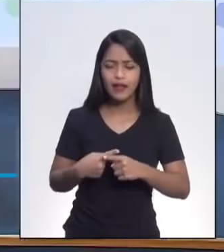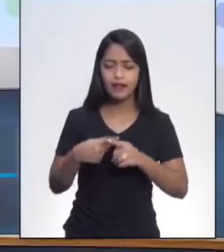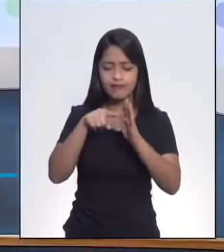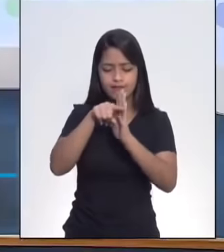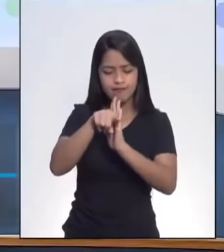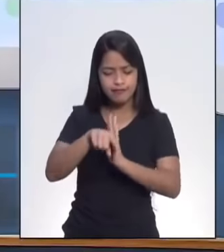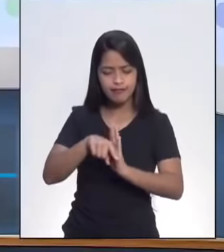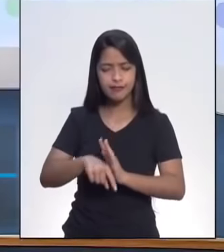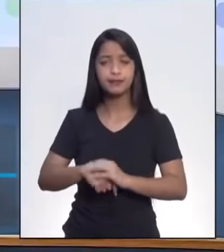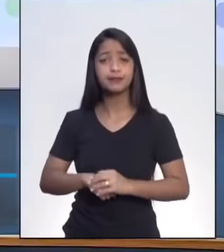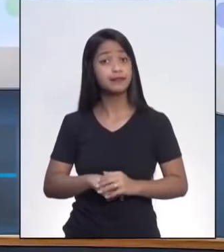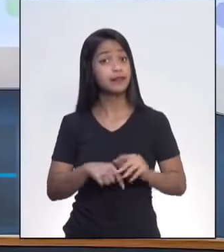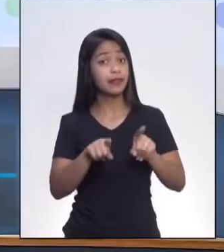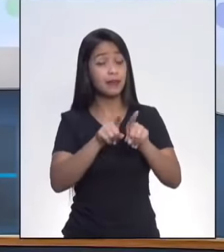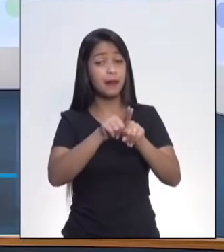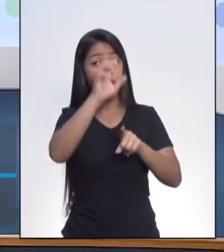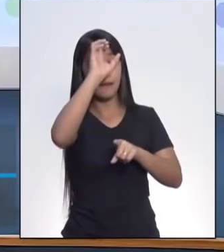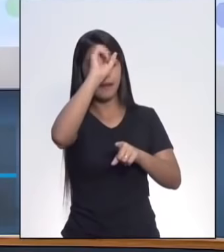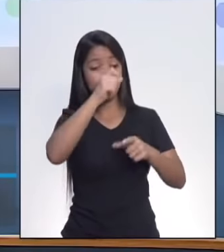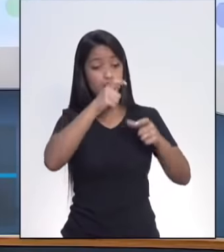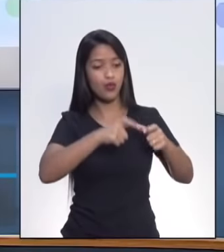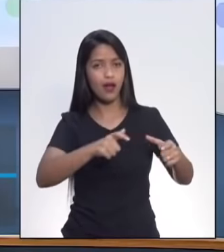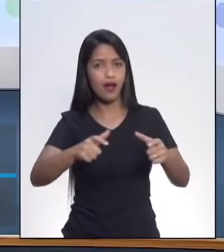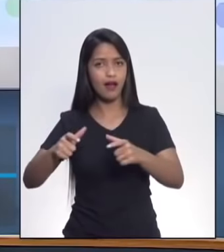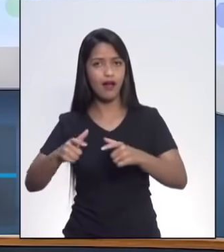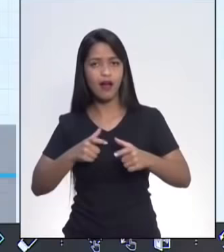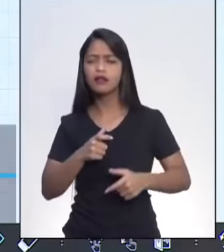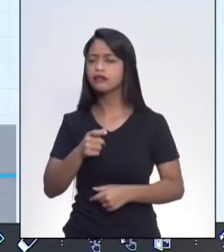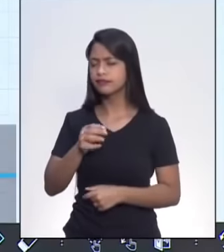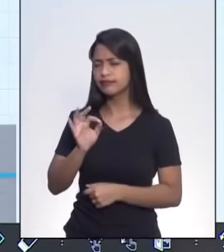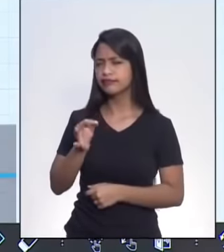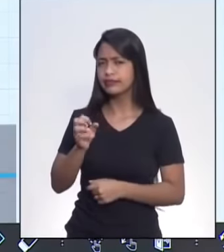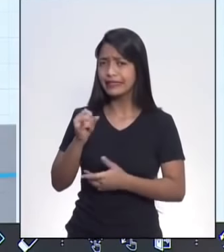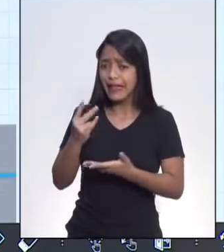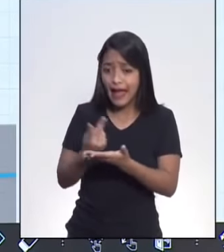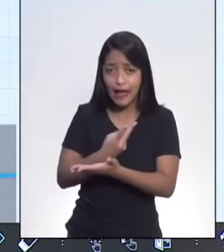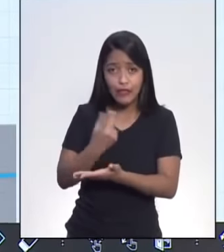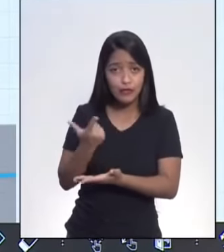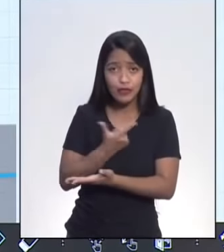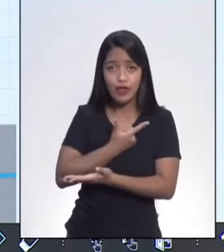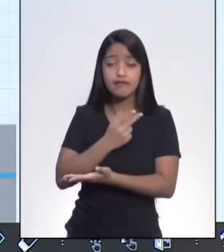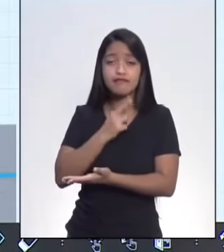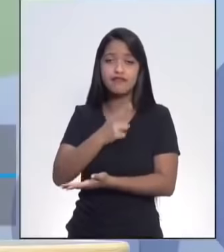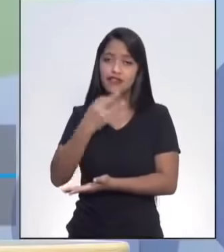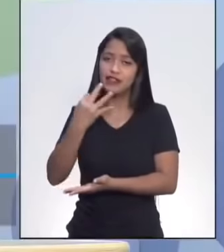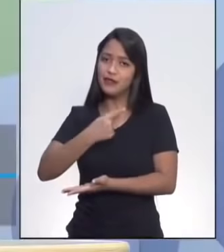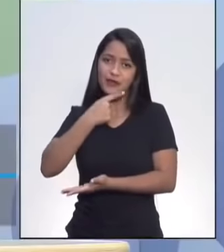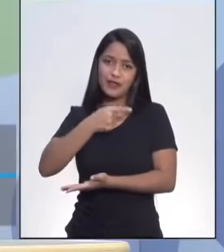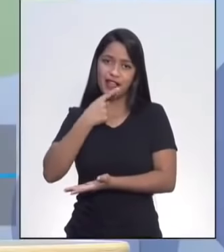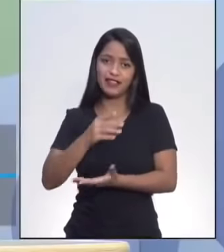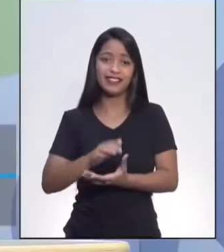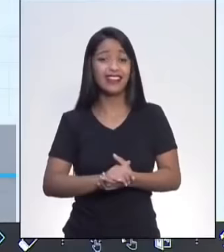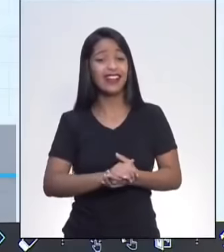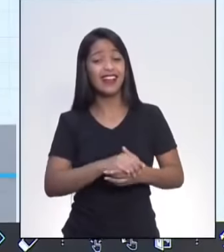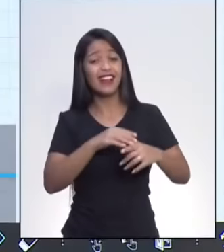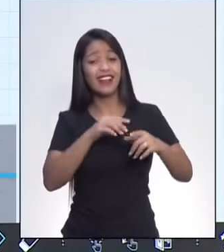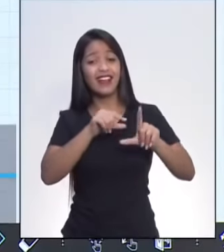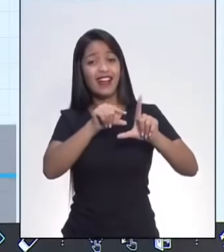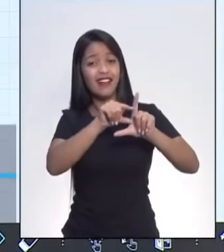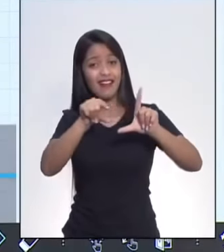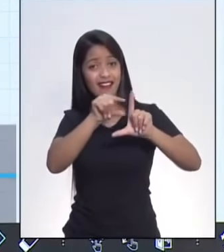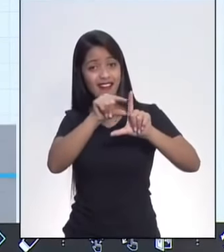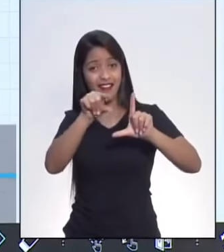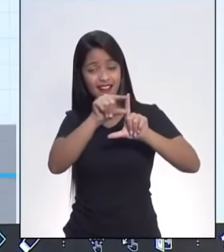isso também, né? Exatamente. É verdade. Se Tudo não bem? errar, não acerta. É verdade. Gráfico de barras. Vamos lá? De colunas. Colunas.